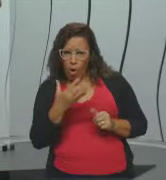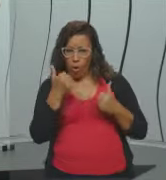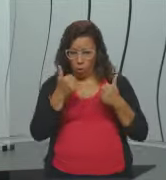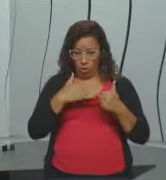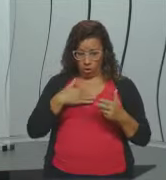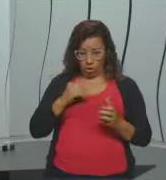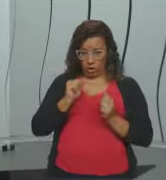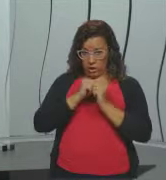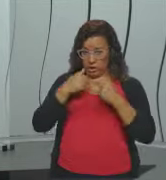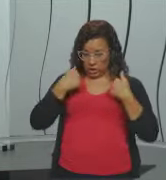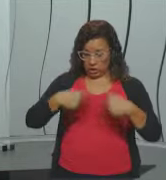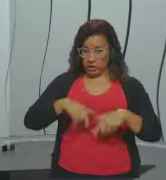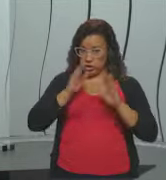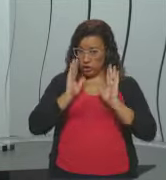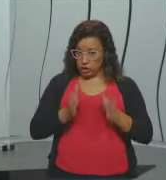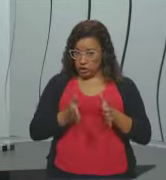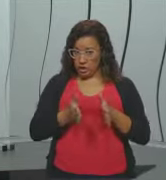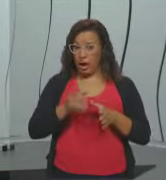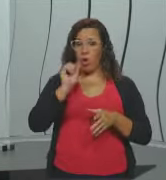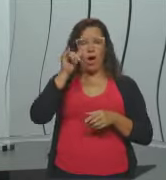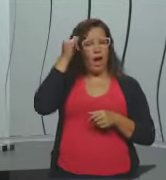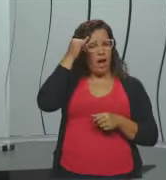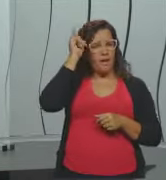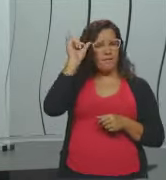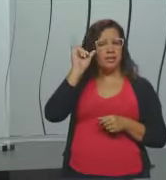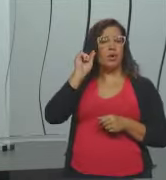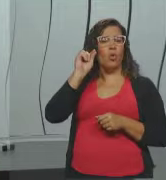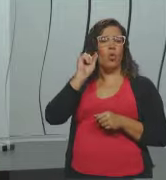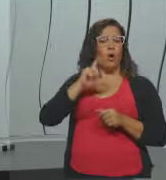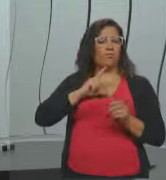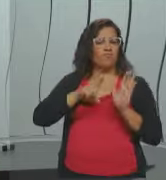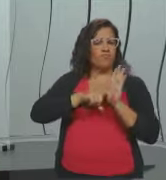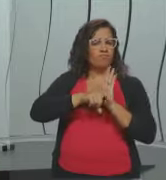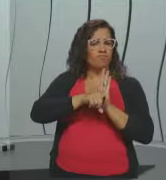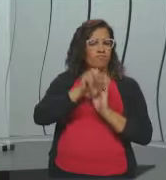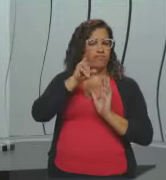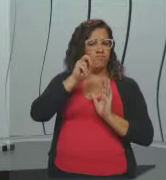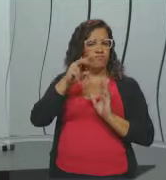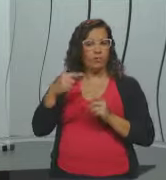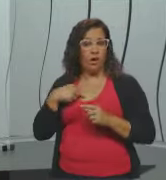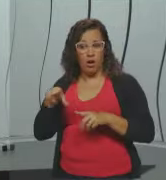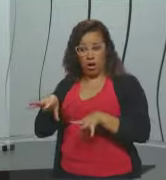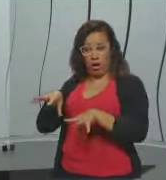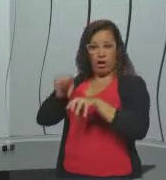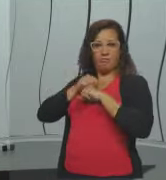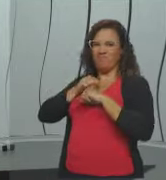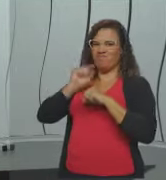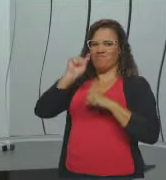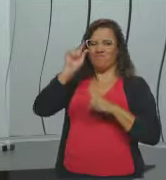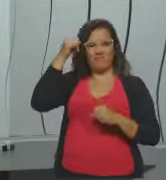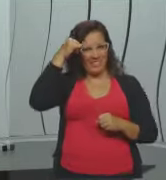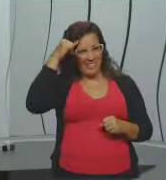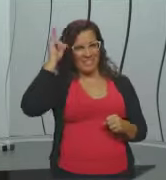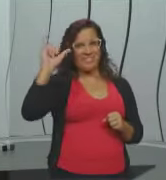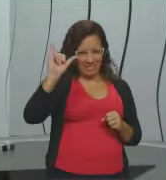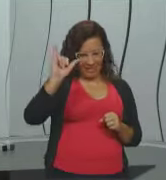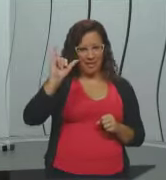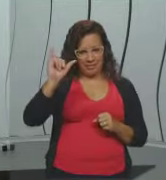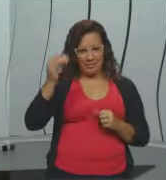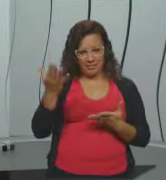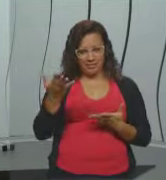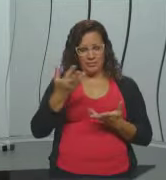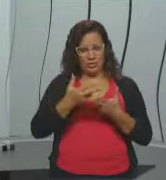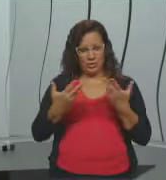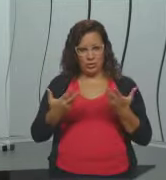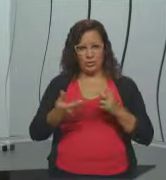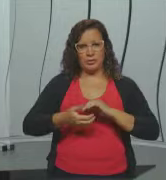você, então você está impedindo, você está ocupando espaço para que outros micro-organismos que causem doenças não sejam capazes de